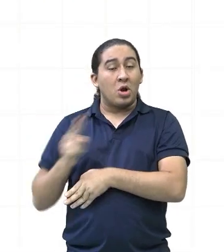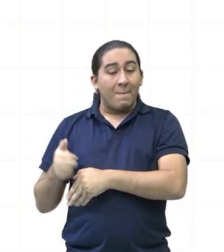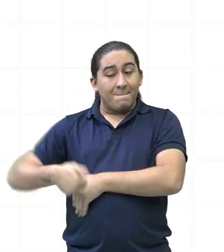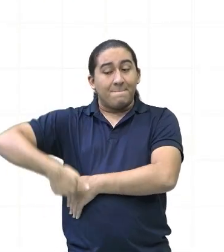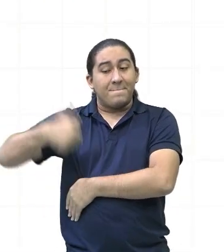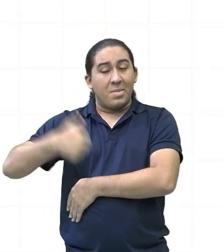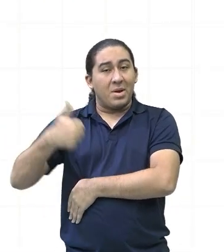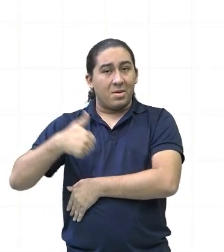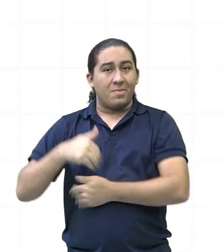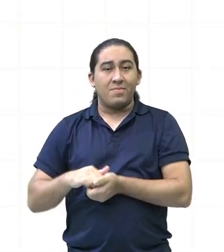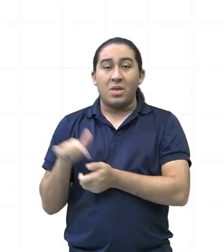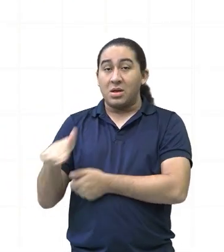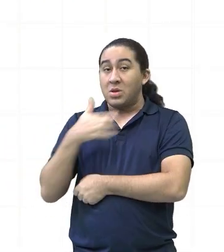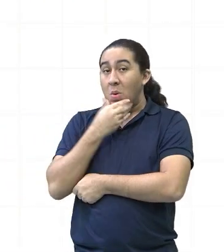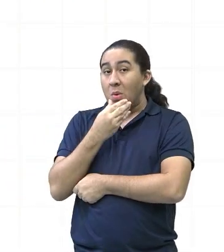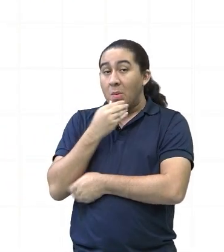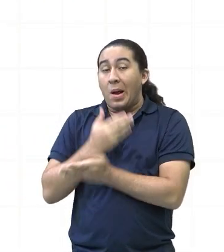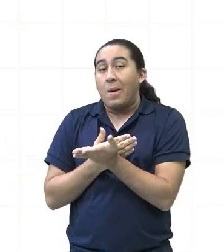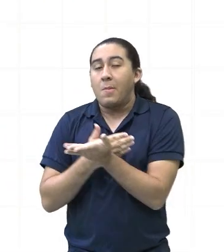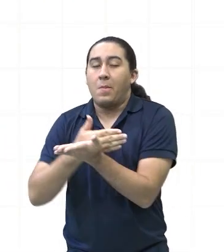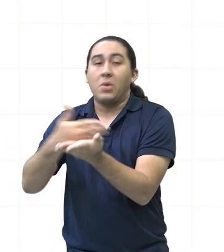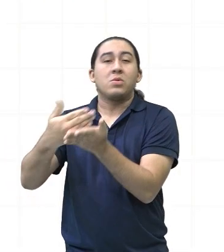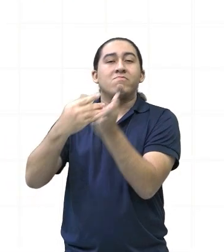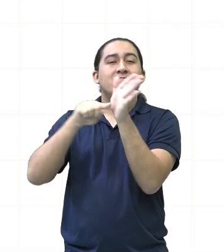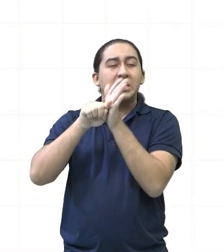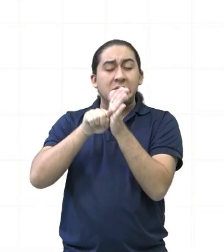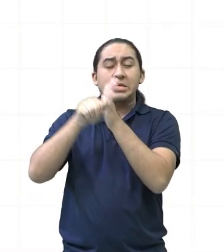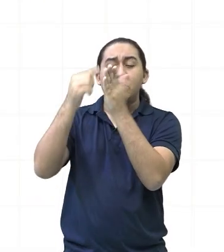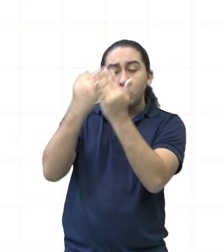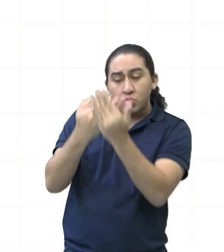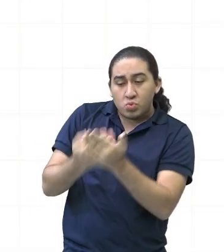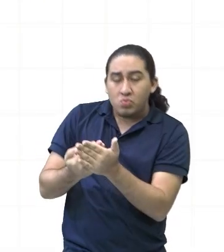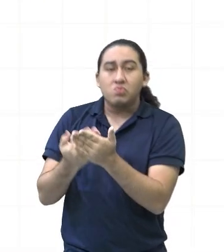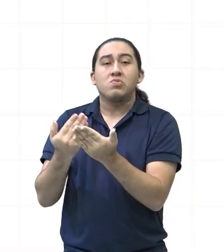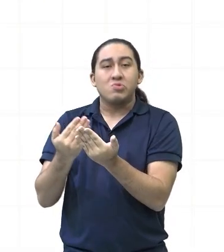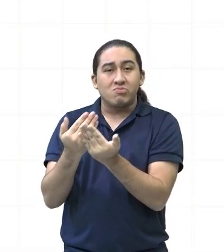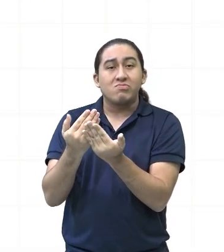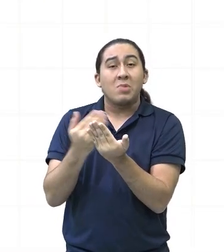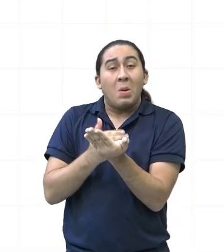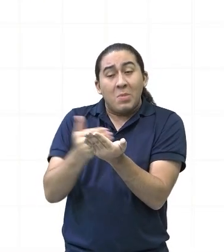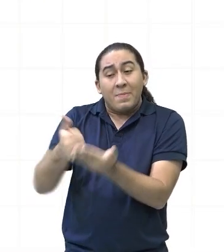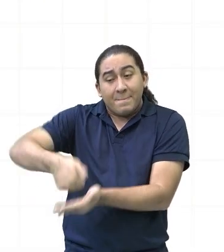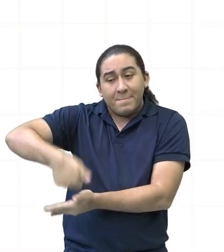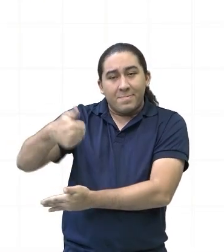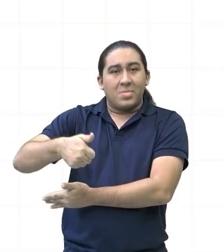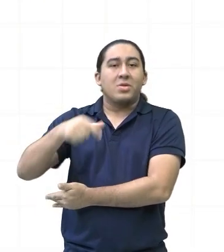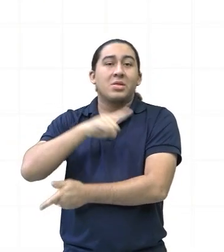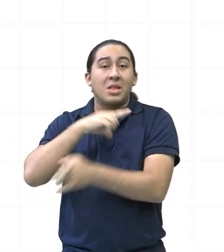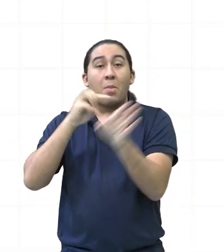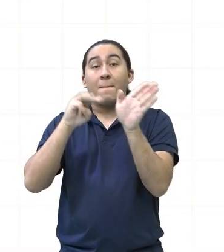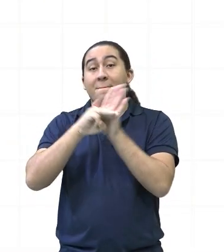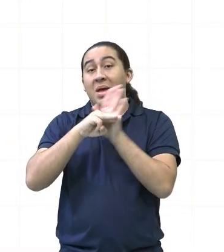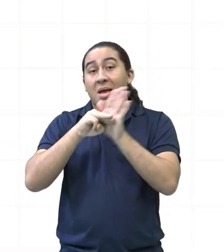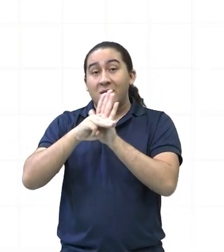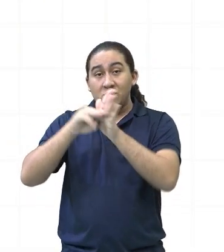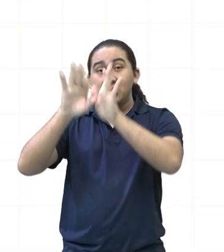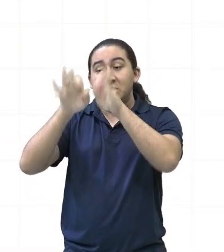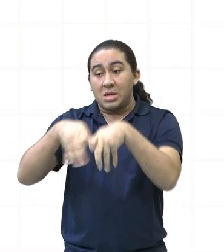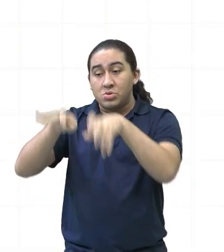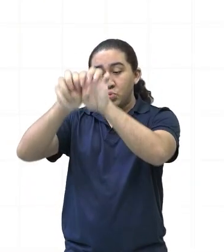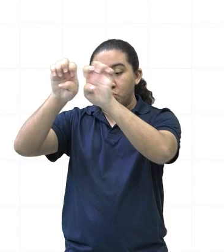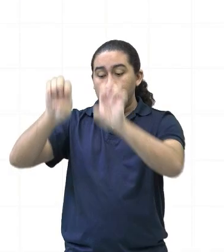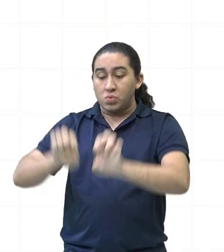desenvolveu os primeiros estudos com algum método mais sistematizado. Destacamos, então,